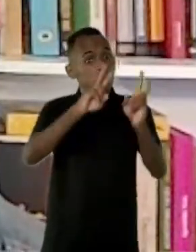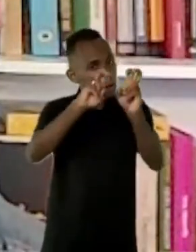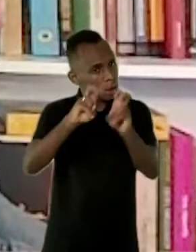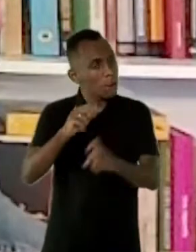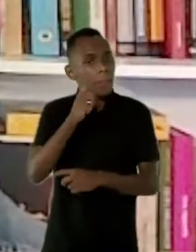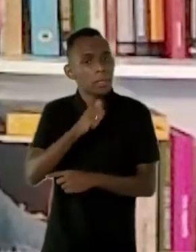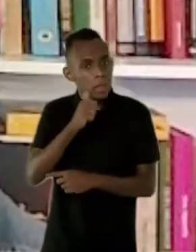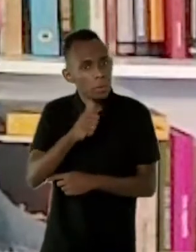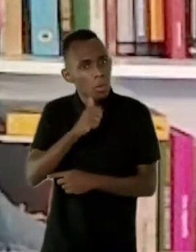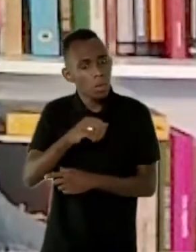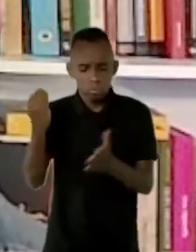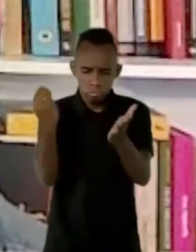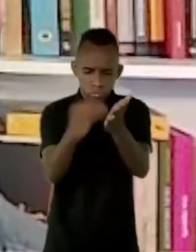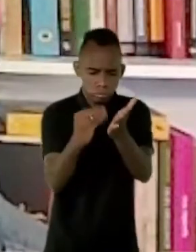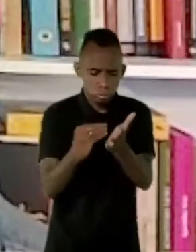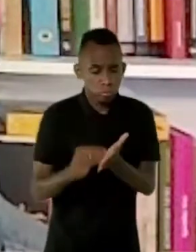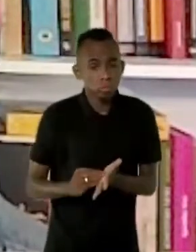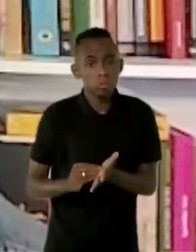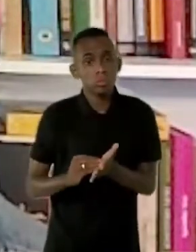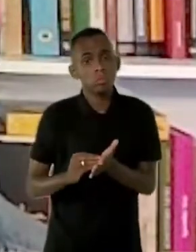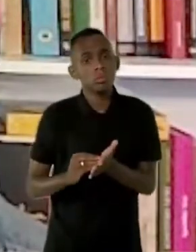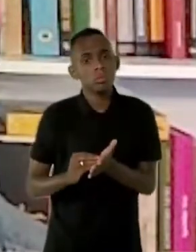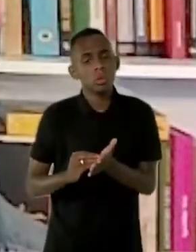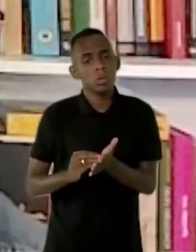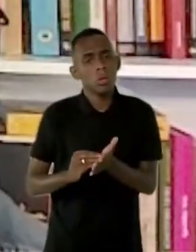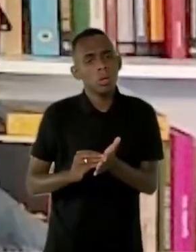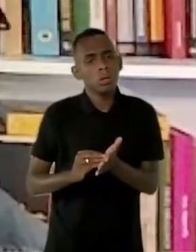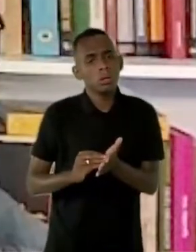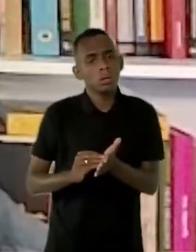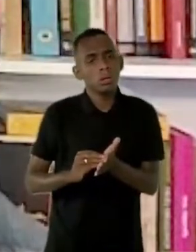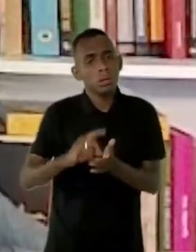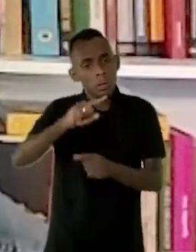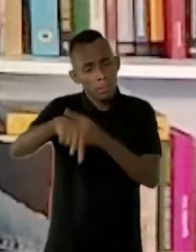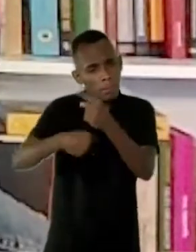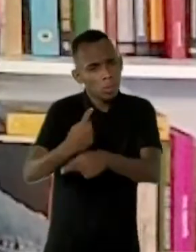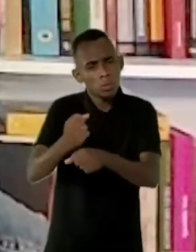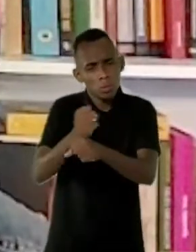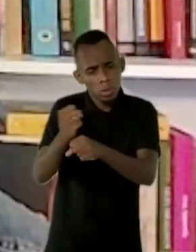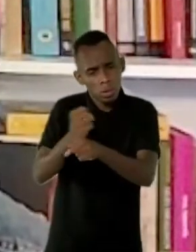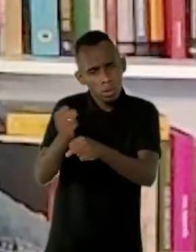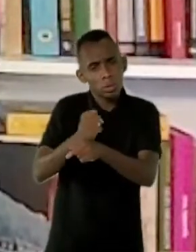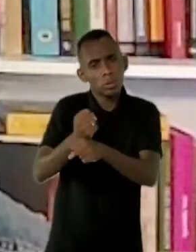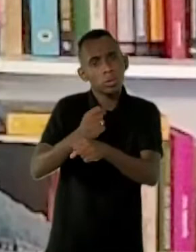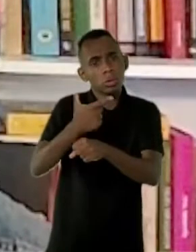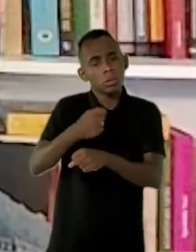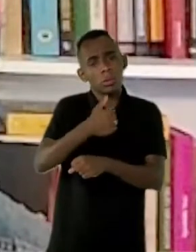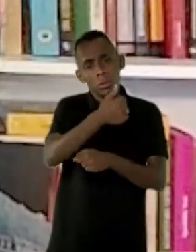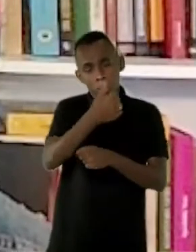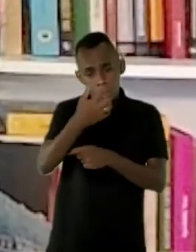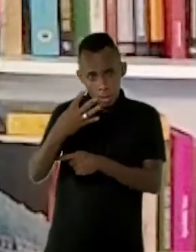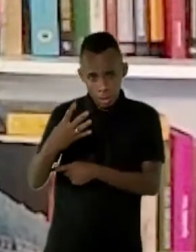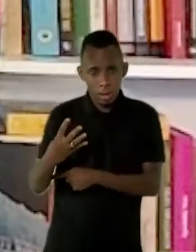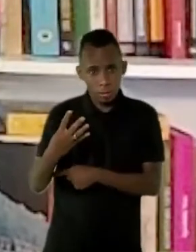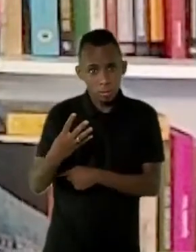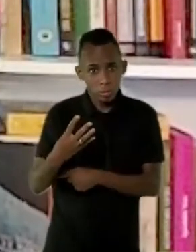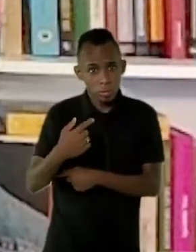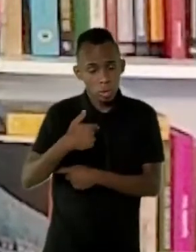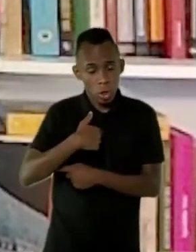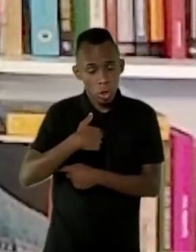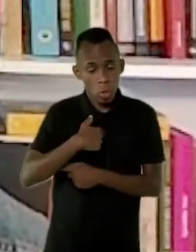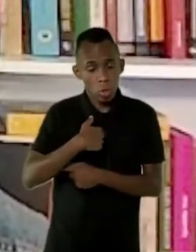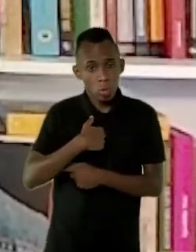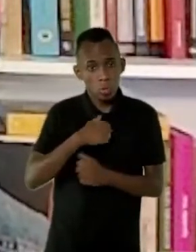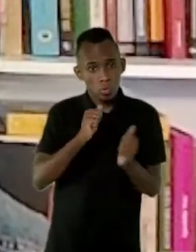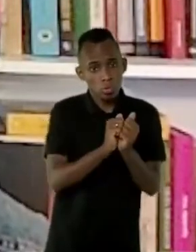né? Até que, em 2014, no centenário, eu editei, junto com a Ática, o livro Quarto